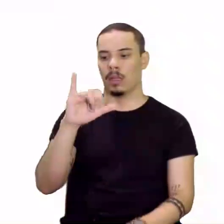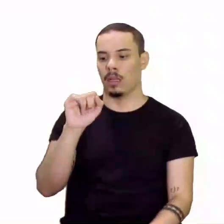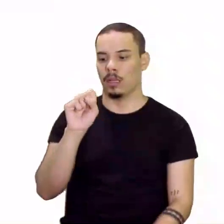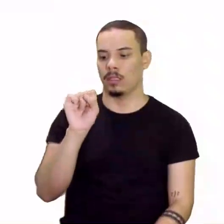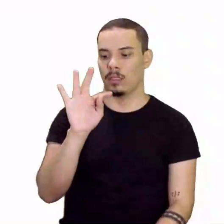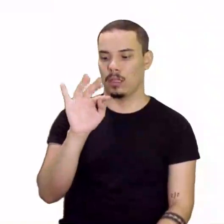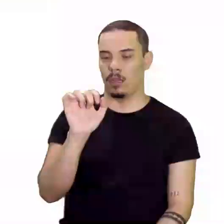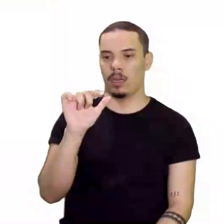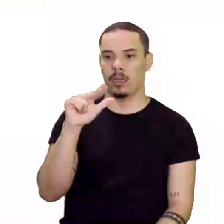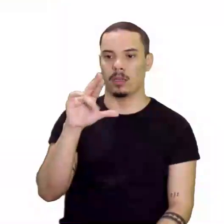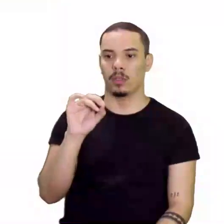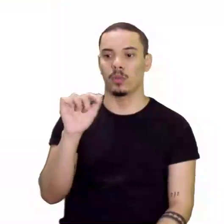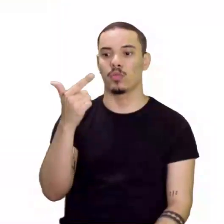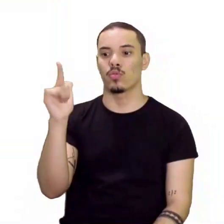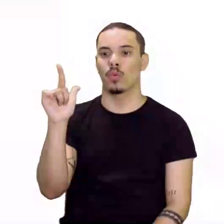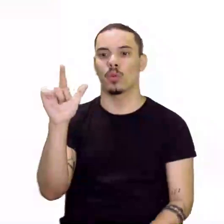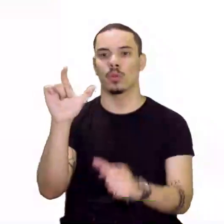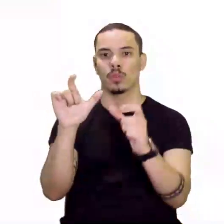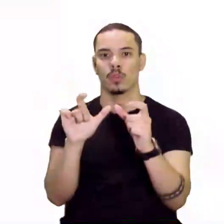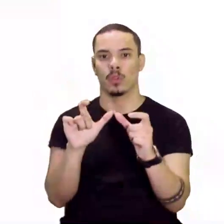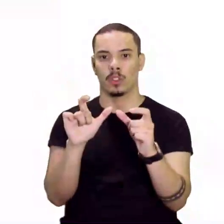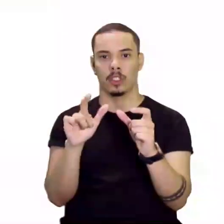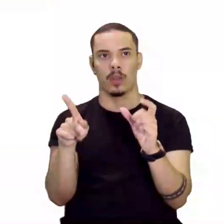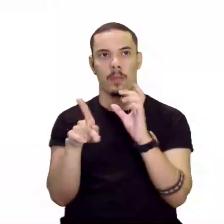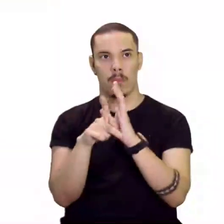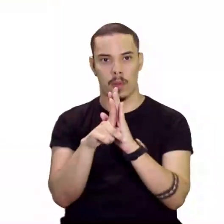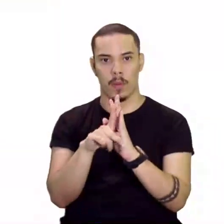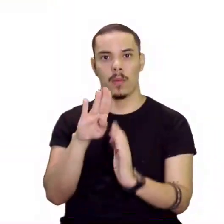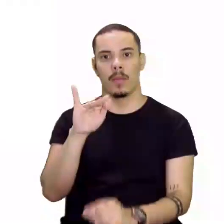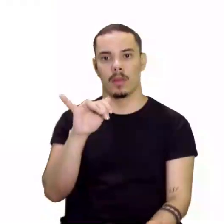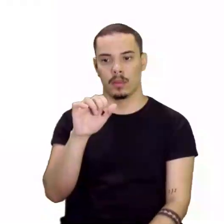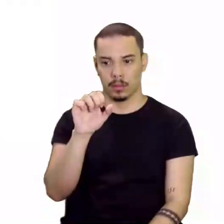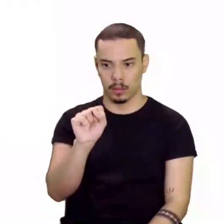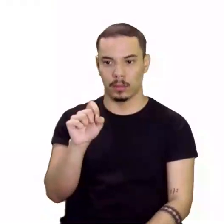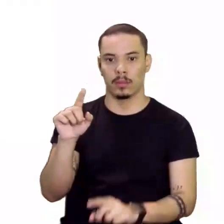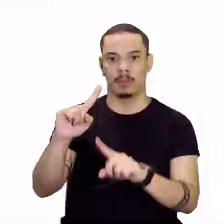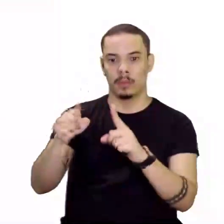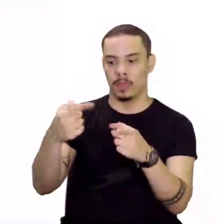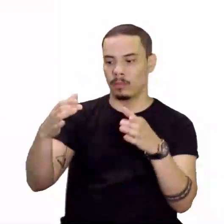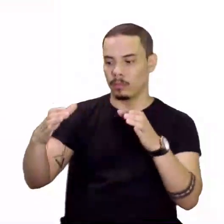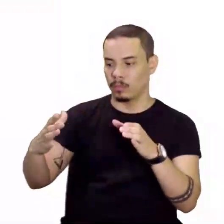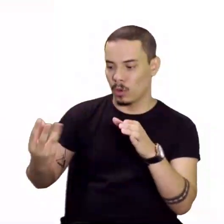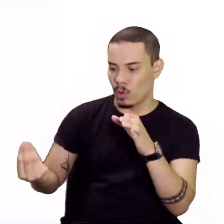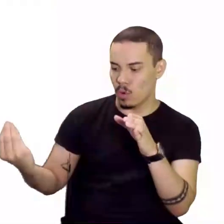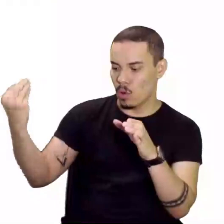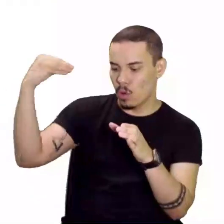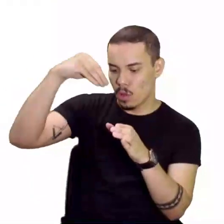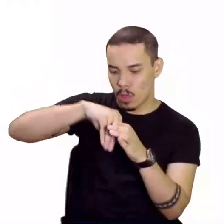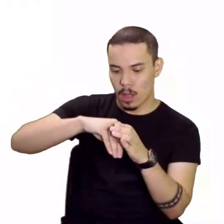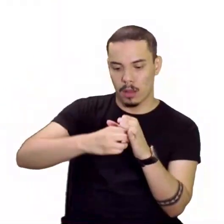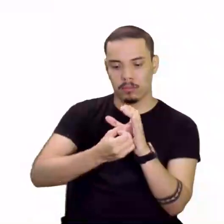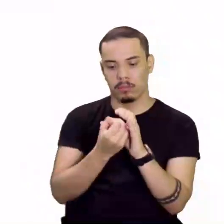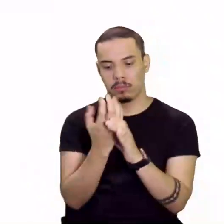64% vem de onde? Bacias sedimentares. Vejam só, vou repetir para vocês. Vem comigo aqui.